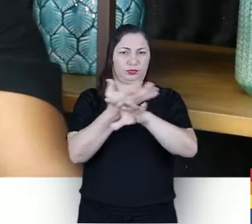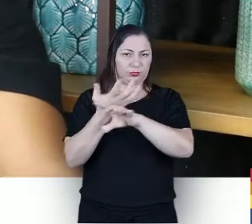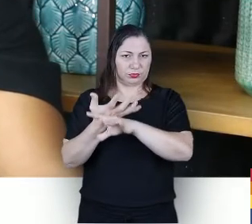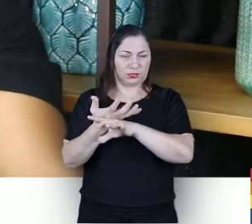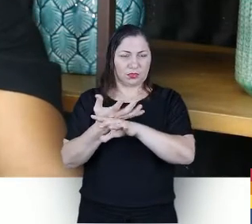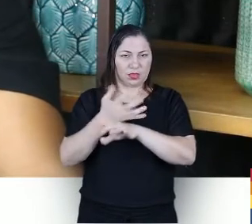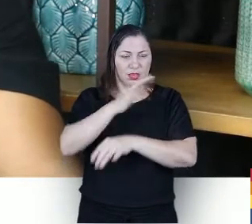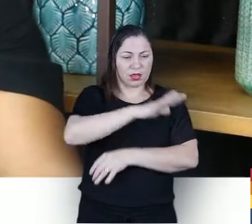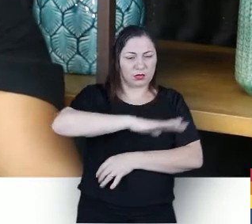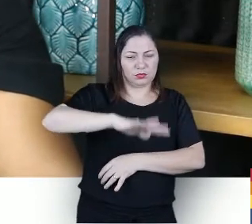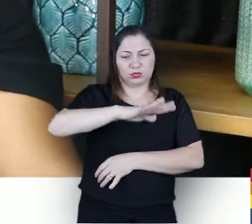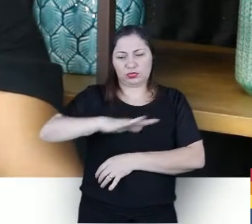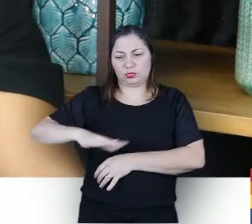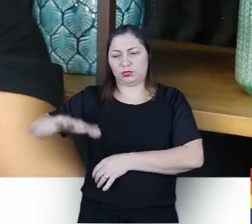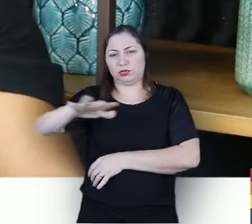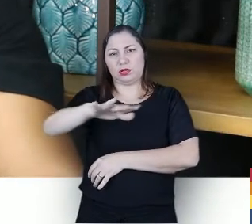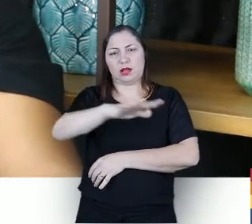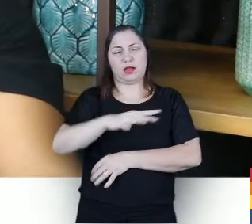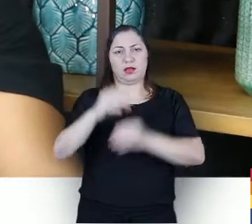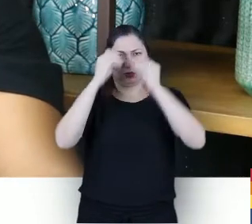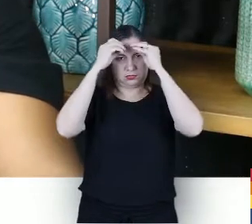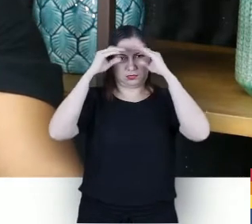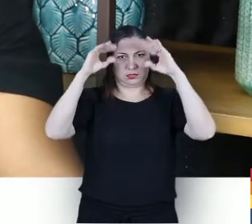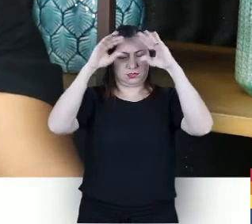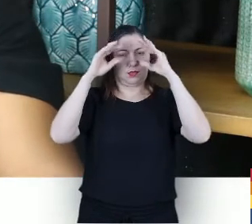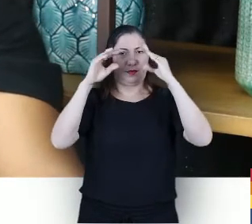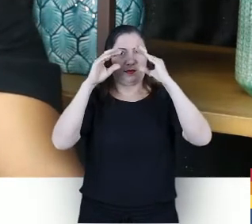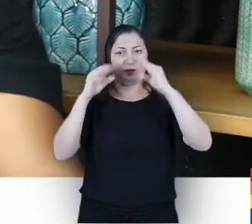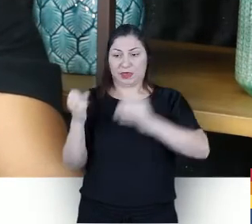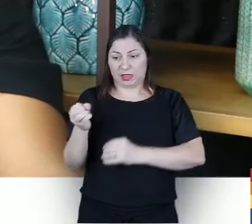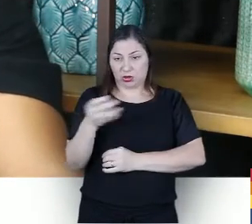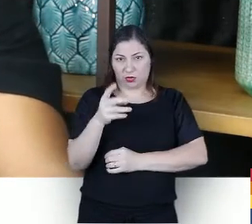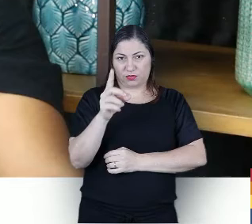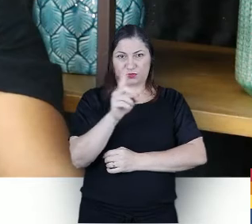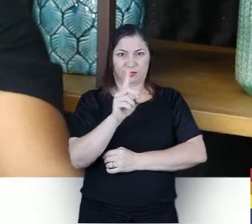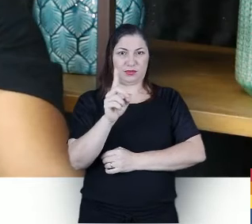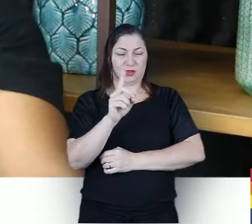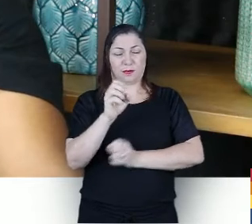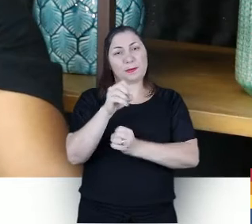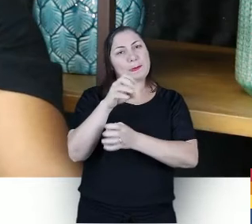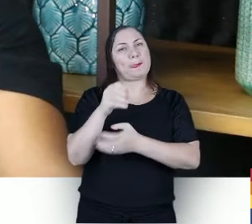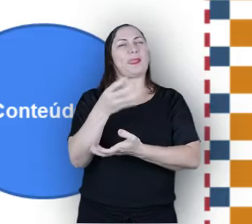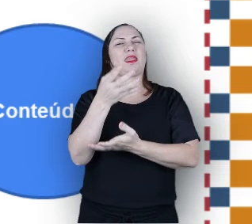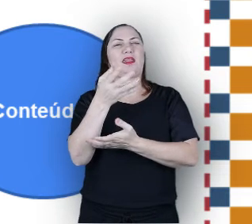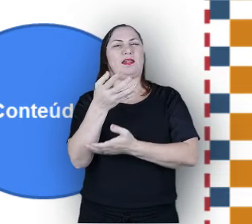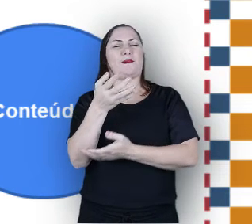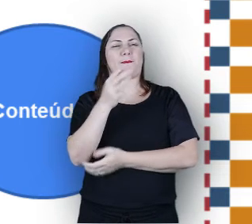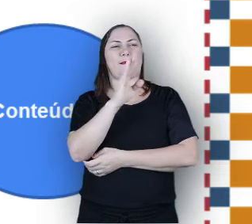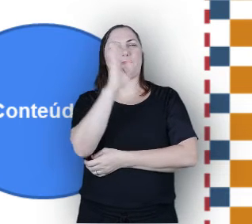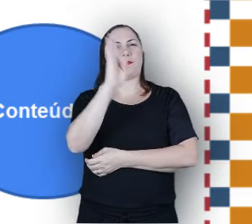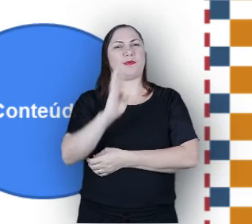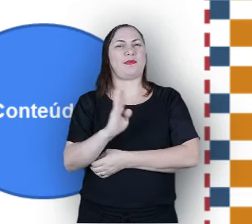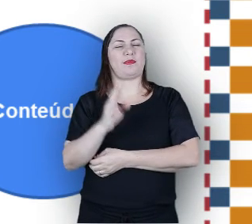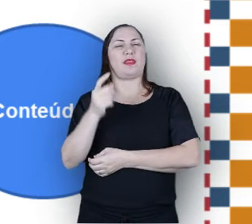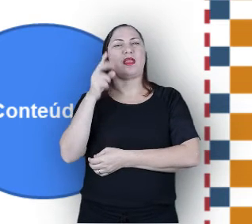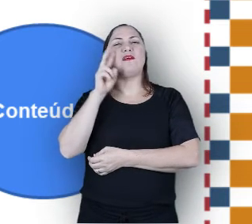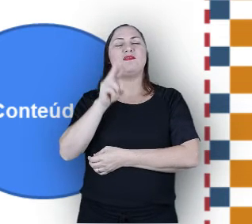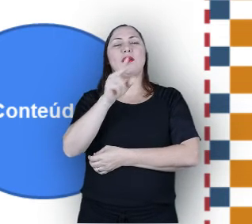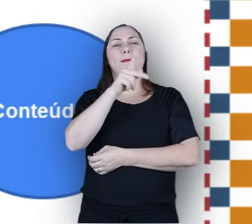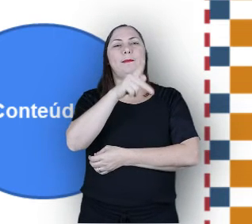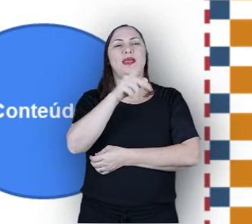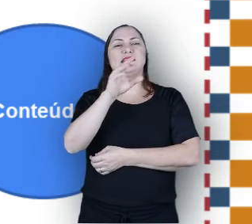inicialmente destacar que esse arranjo curricular por área de conhecimento, eles não são algo recente,